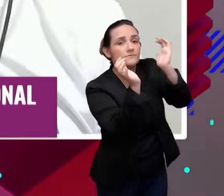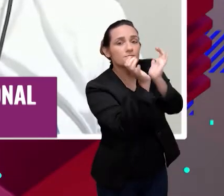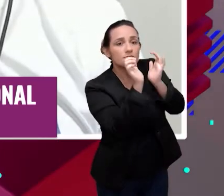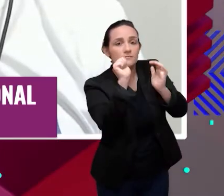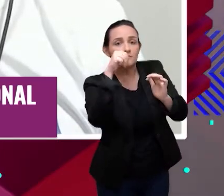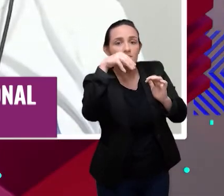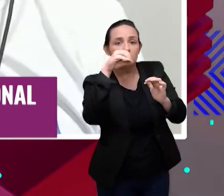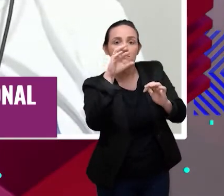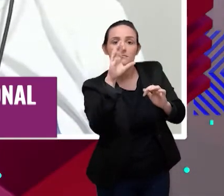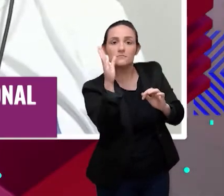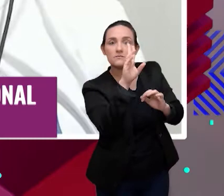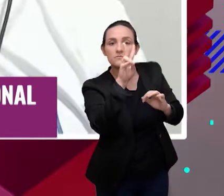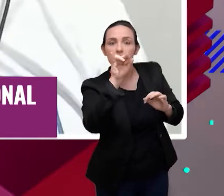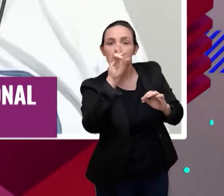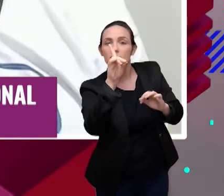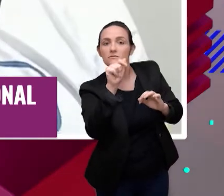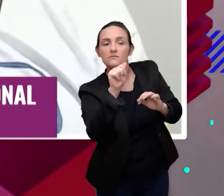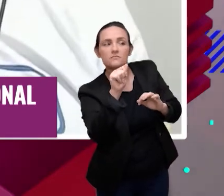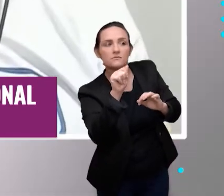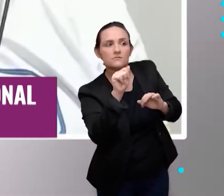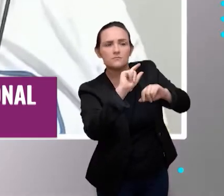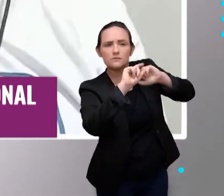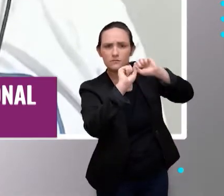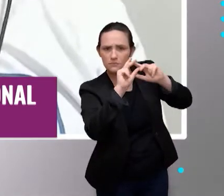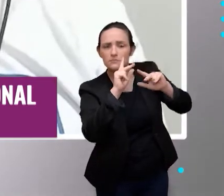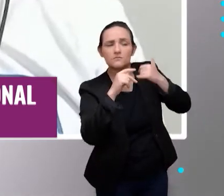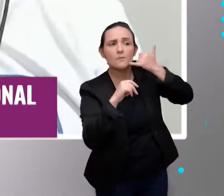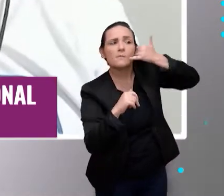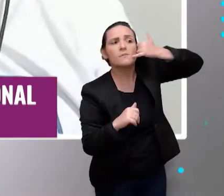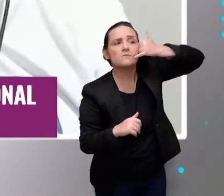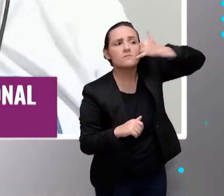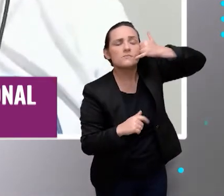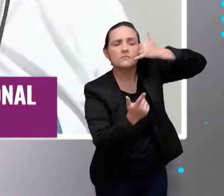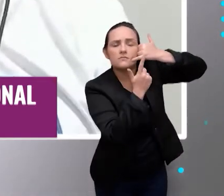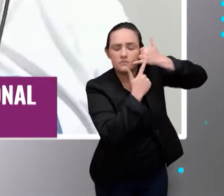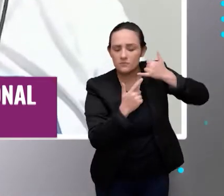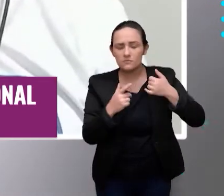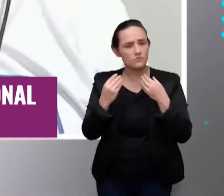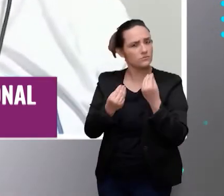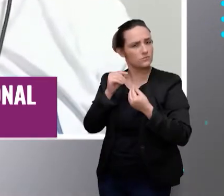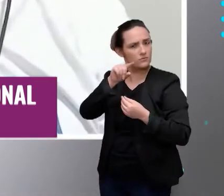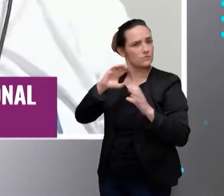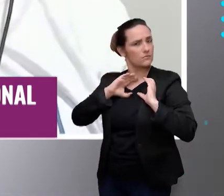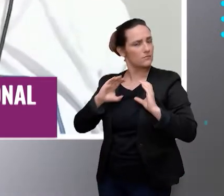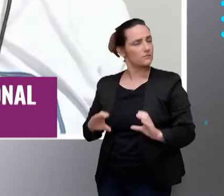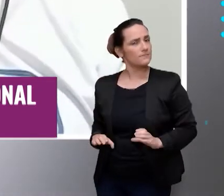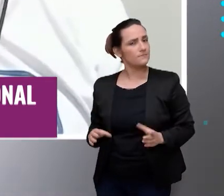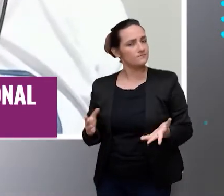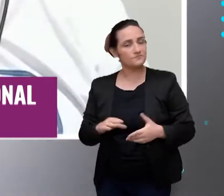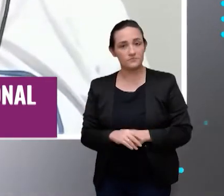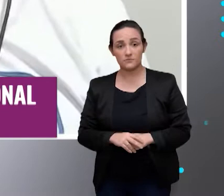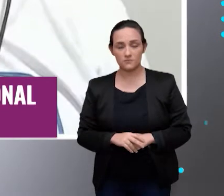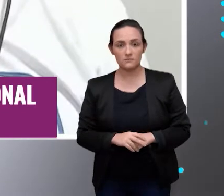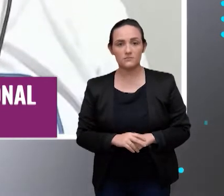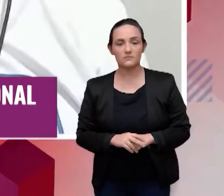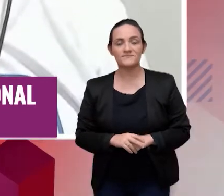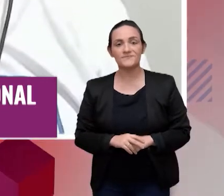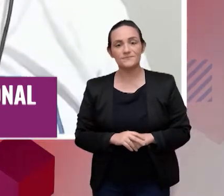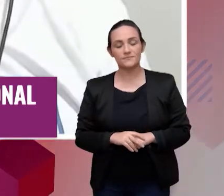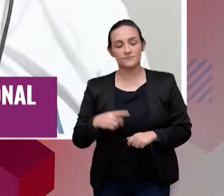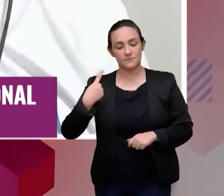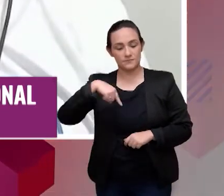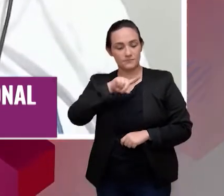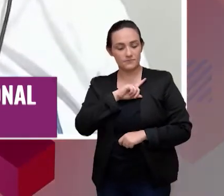esse serviço? O nosso atendimento ele está baseado num tripé. A compreensão